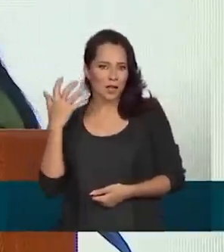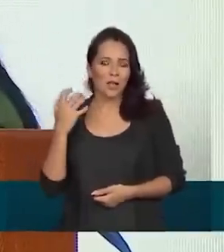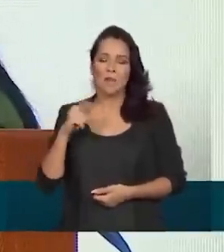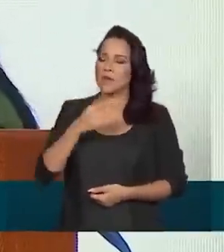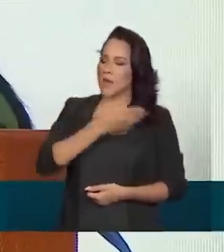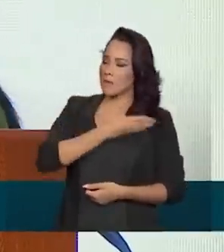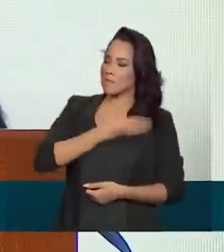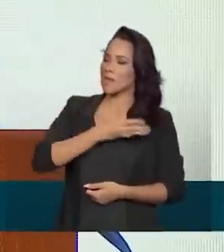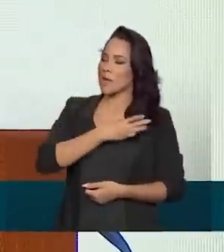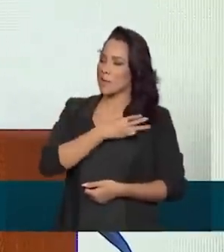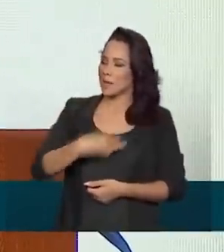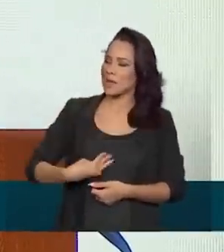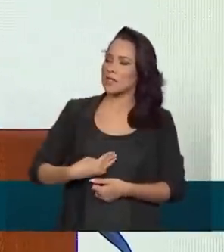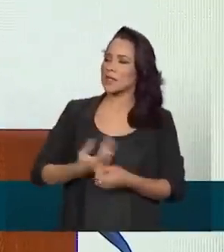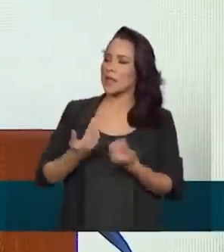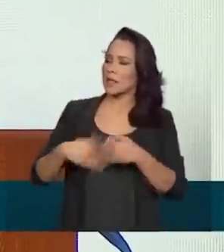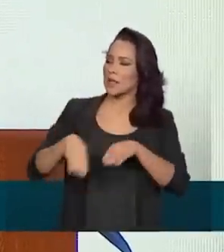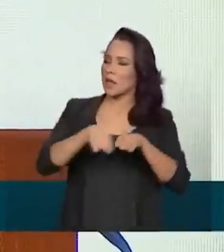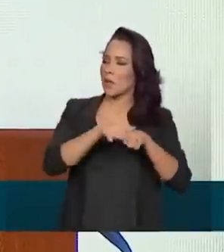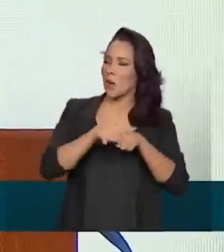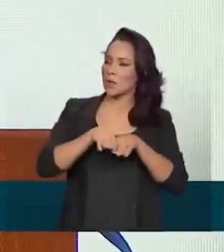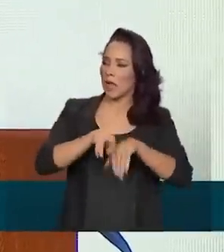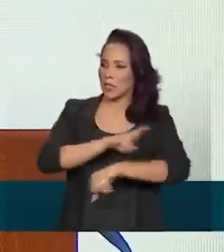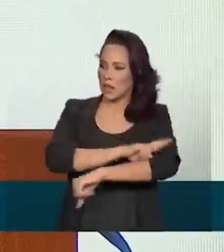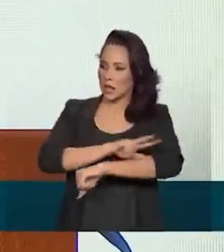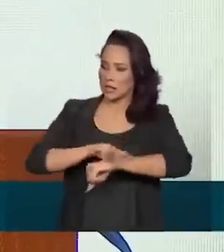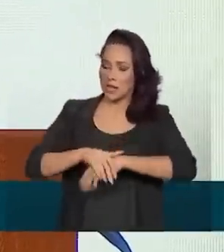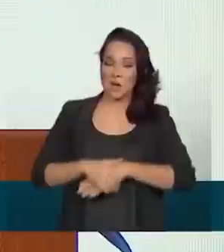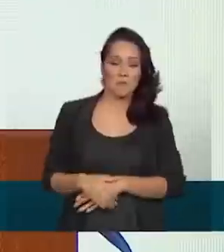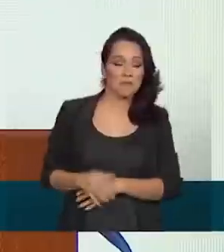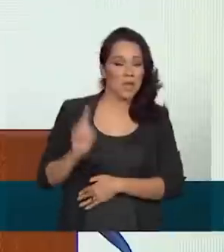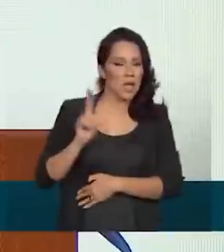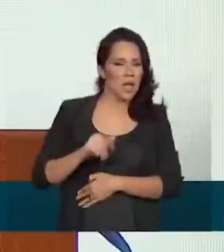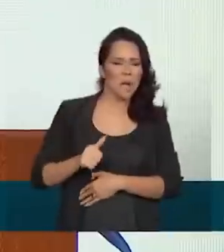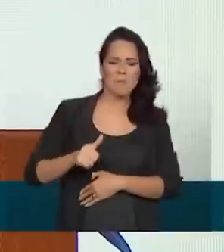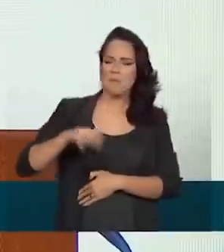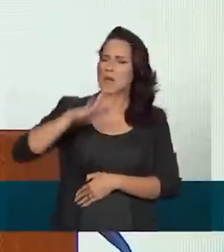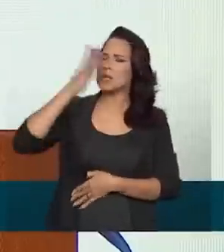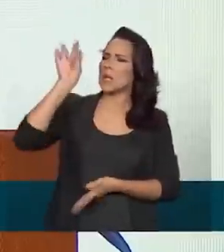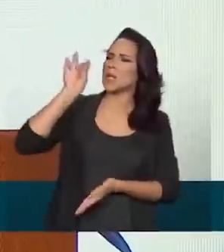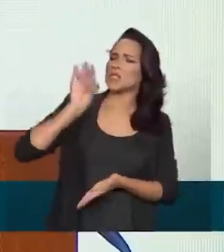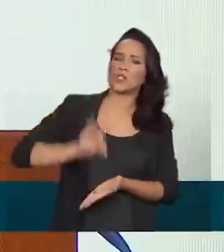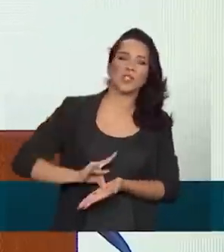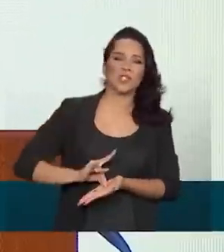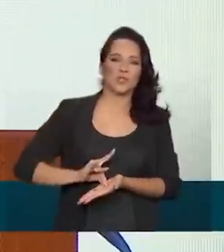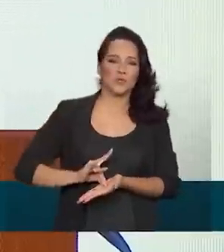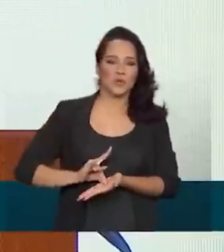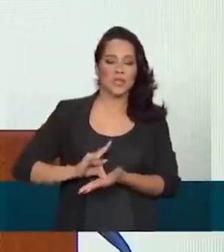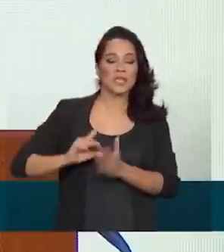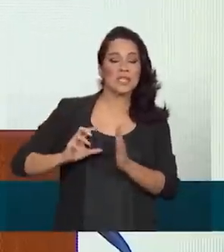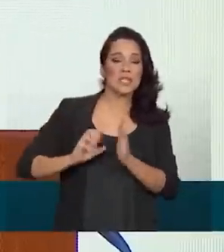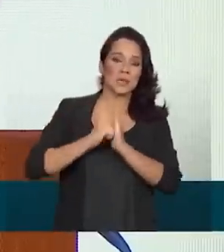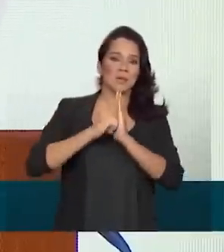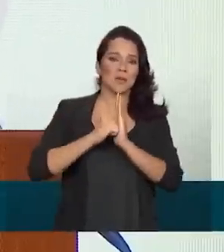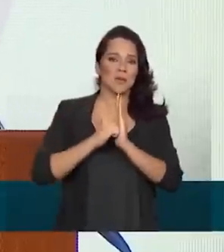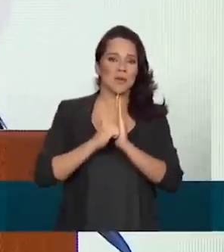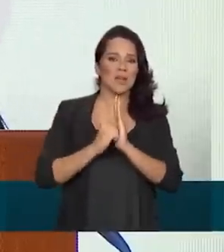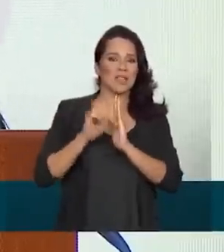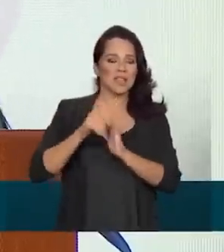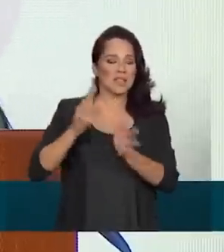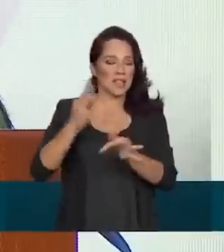minha amiga ministra da Igualdade Racial, é o mais legítimo símbolo